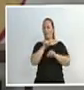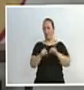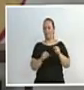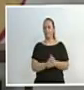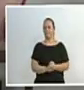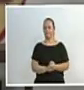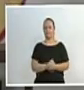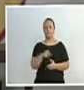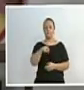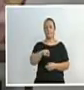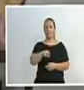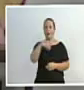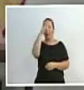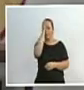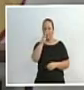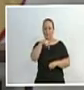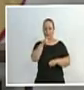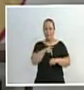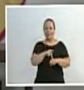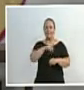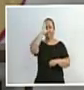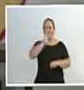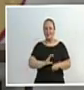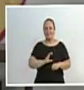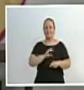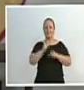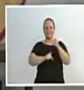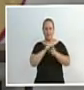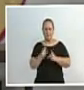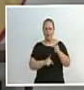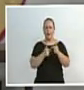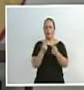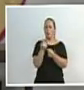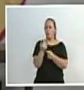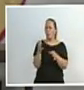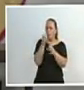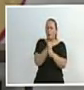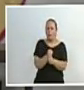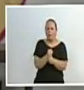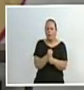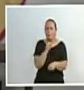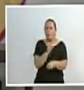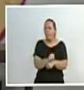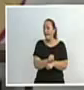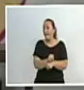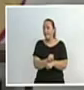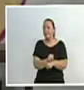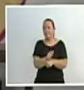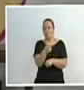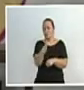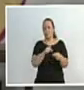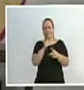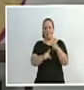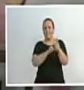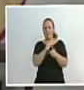máquina produtiva, que é sinônimo de cidadania, que é sinônimo de justiça social. O desempregado